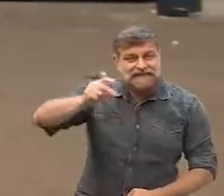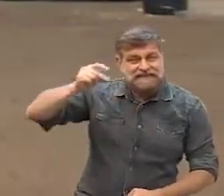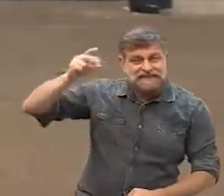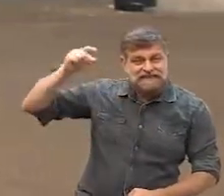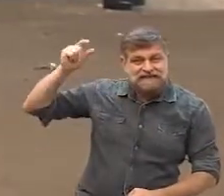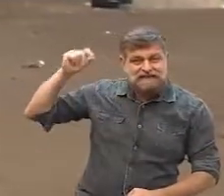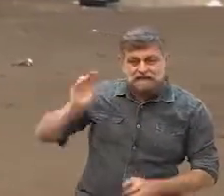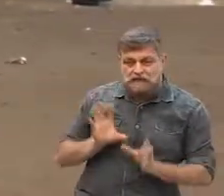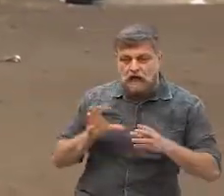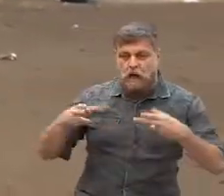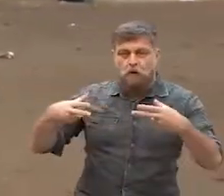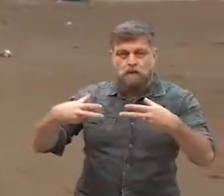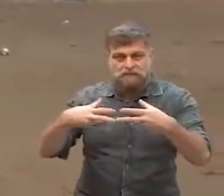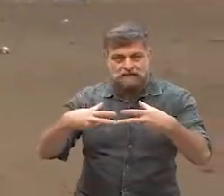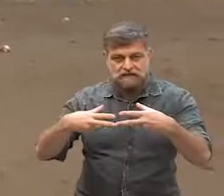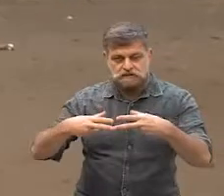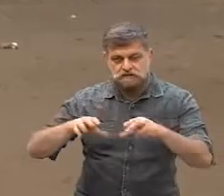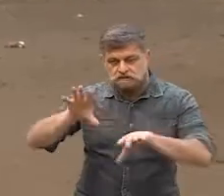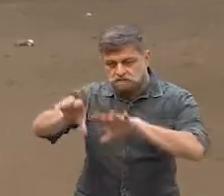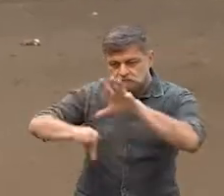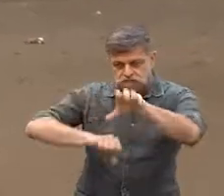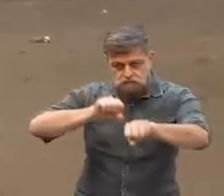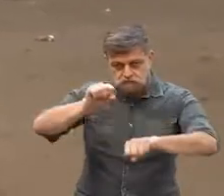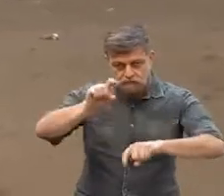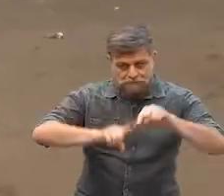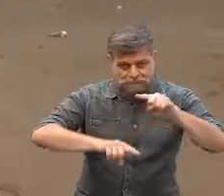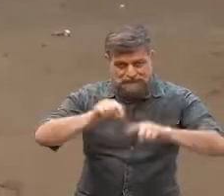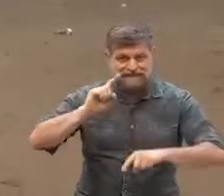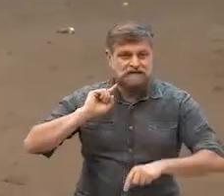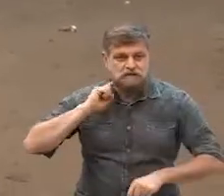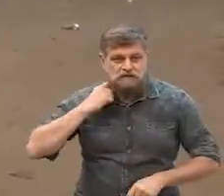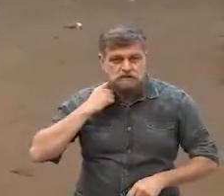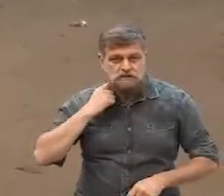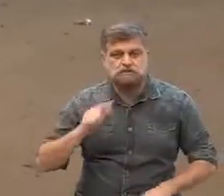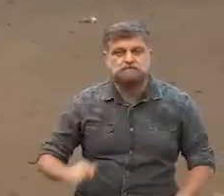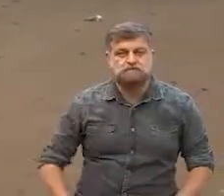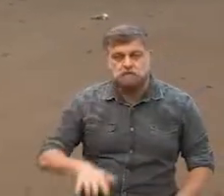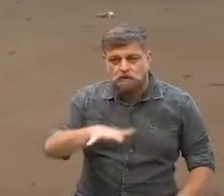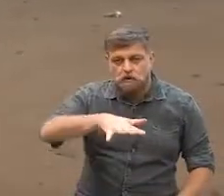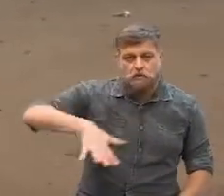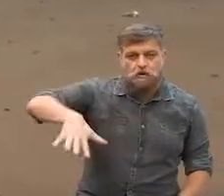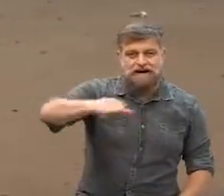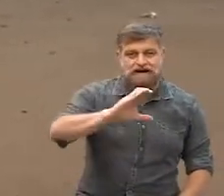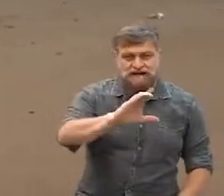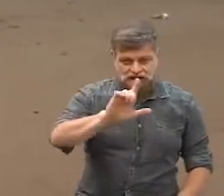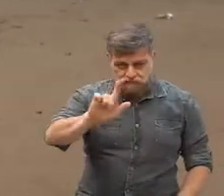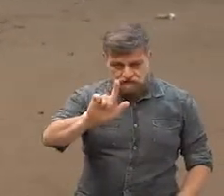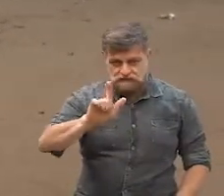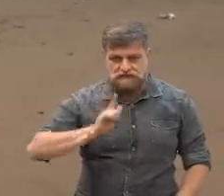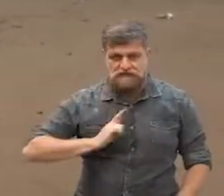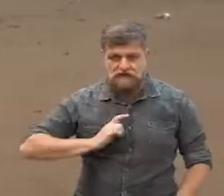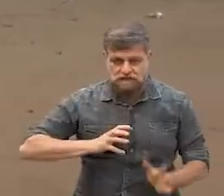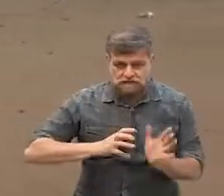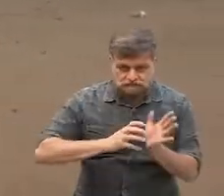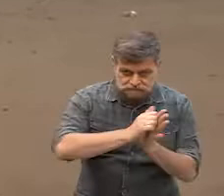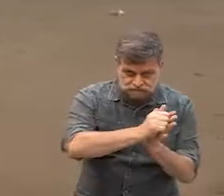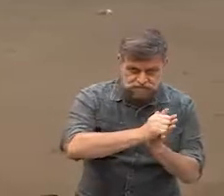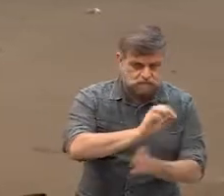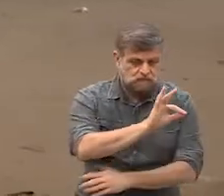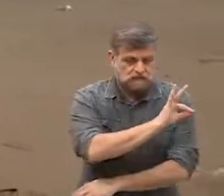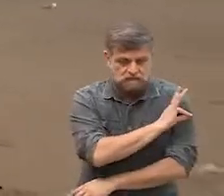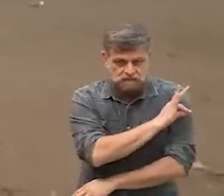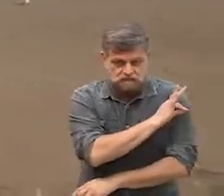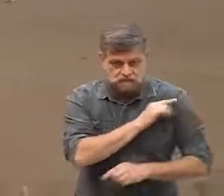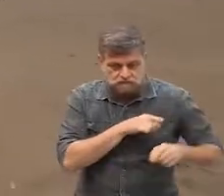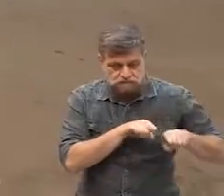catadores, Antônio da Costa Santos, que fica no distrito do Campo Grande, é uma das credenciadas pela